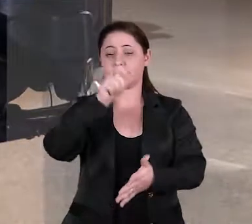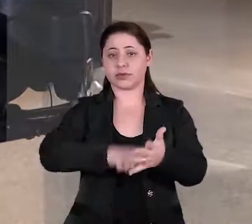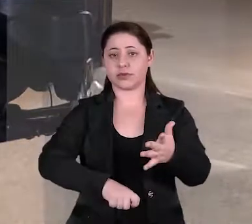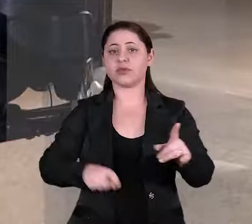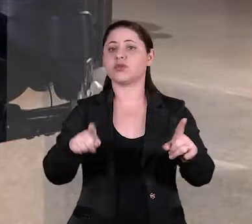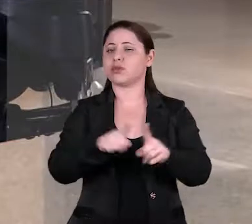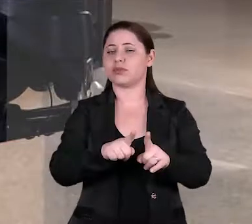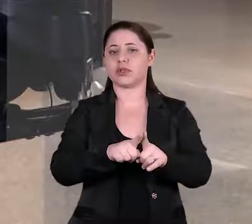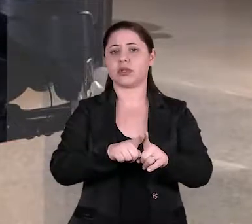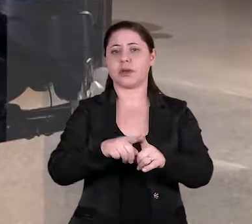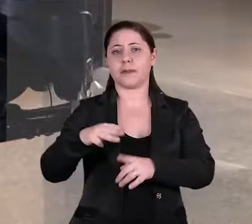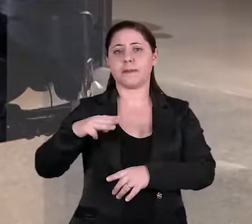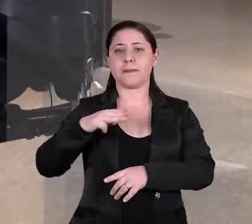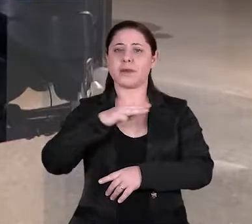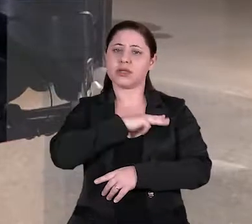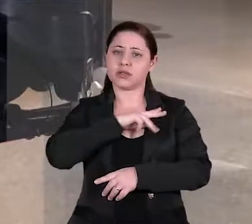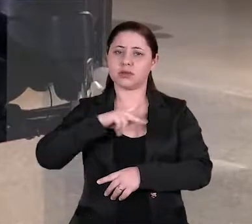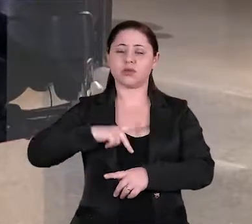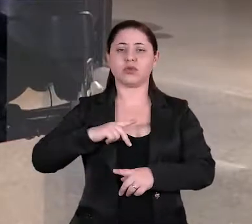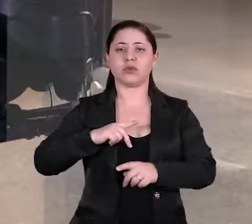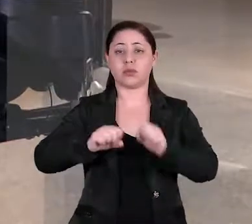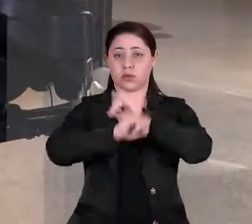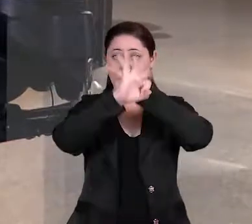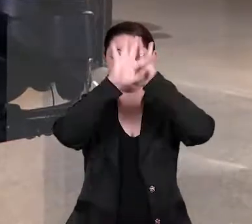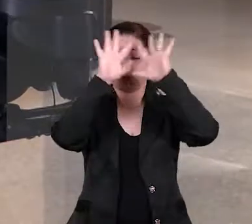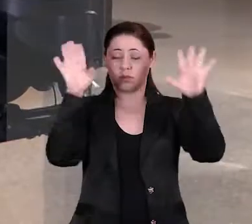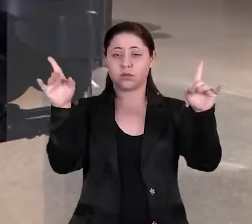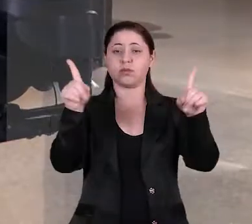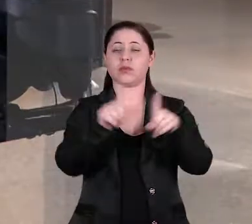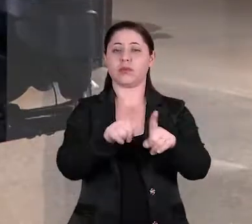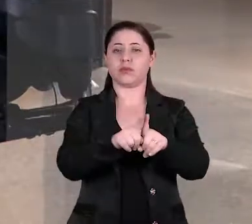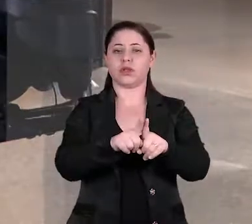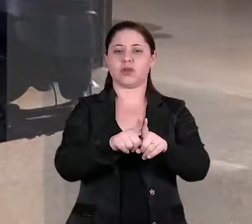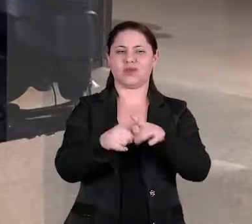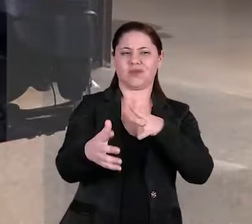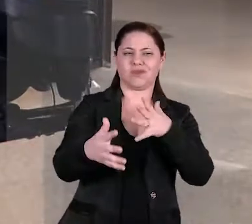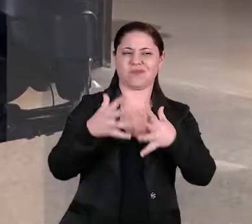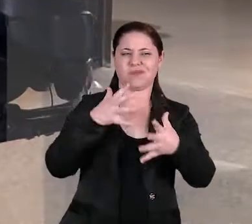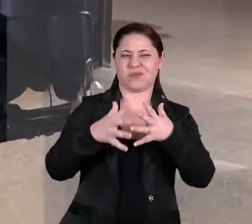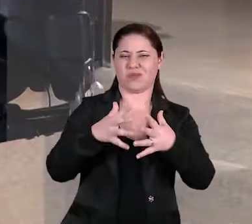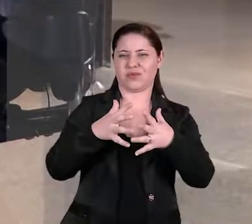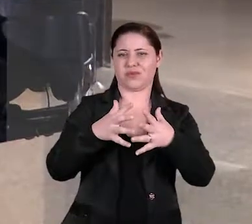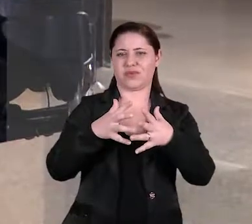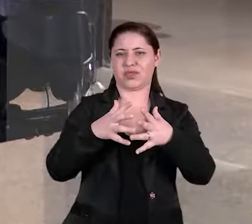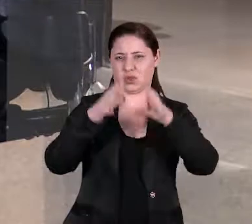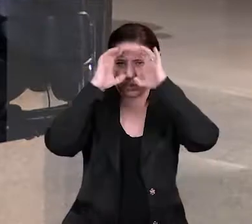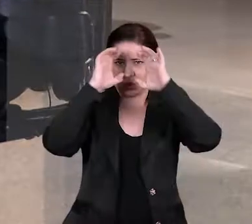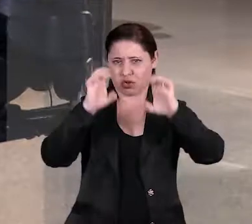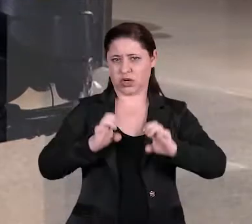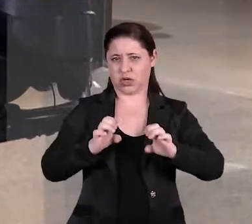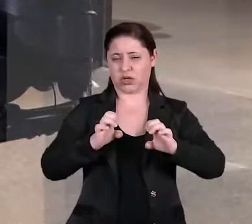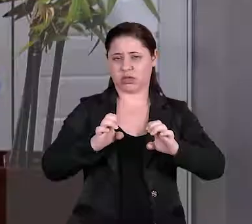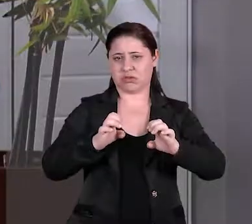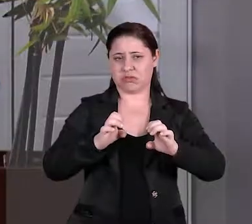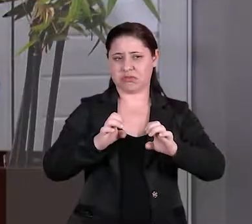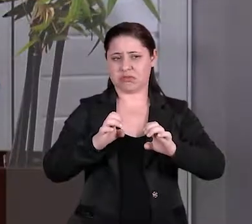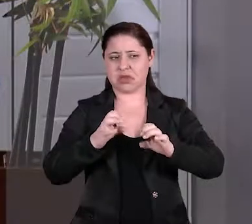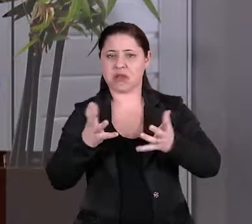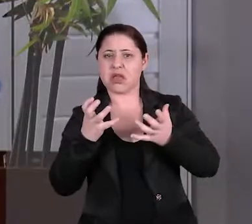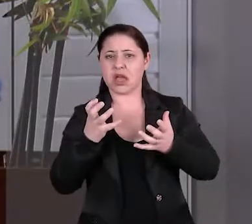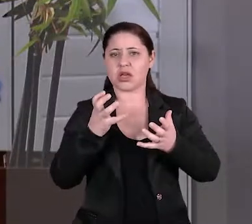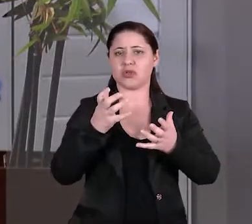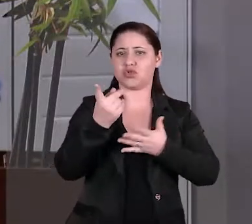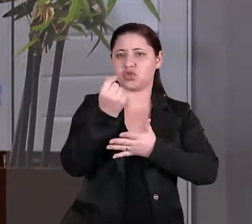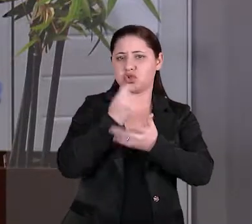uma autorização do Ministério Público, é uma coisa bem transparente para não haver até às vezes um conflito ético, né? De